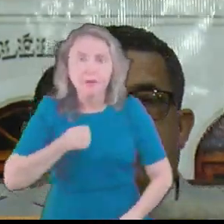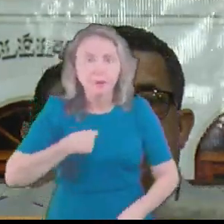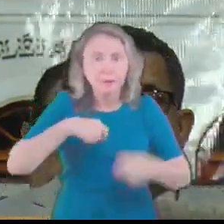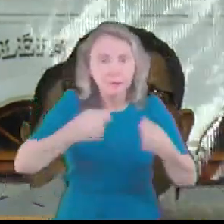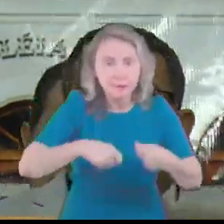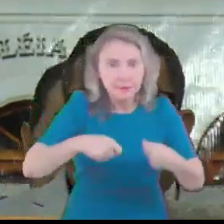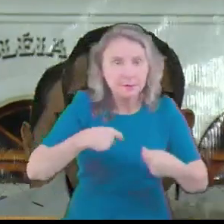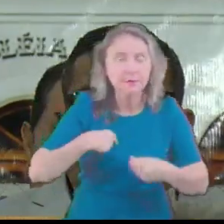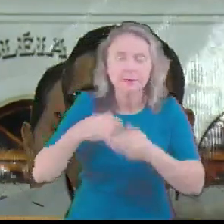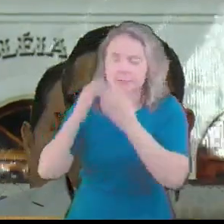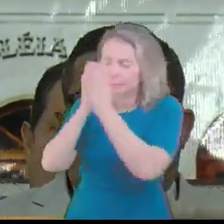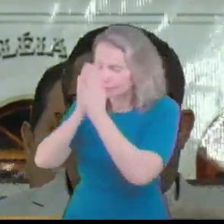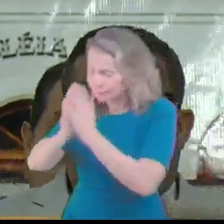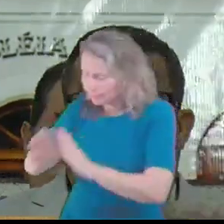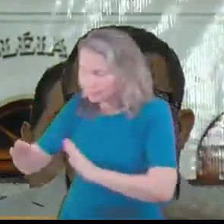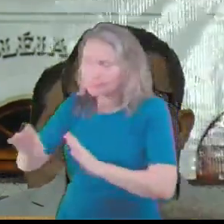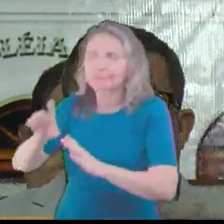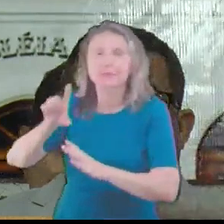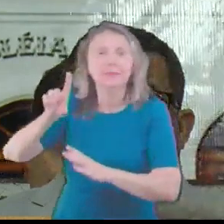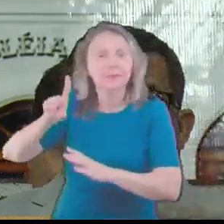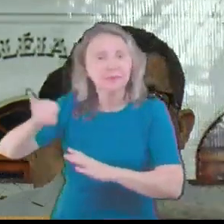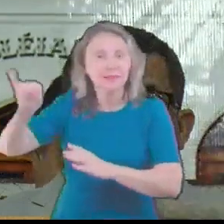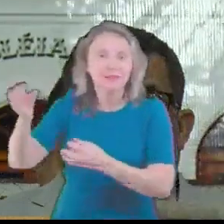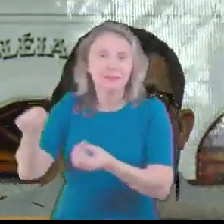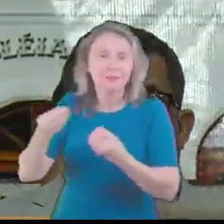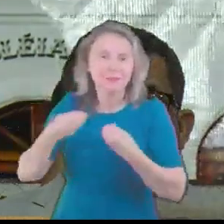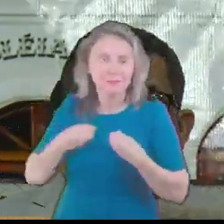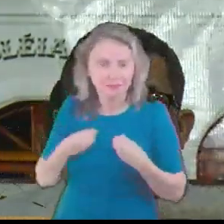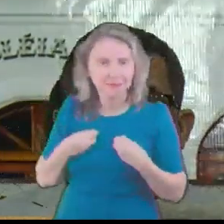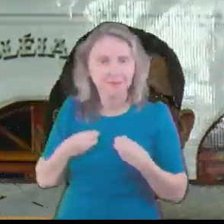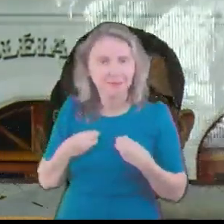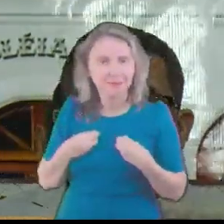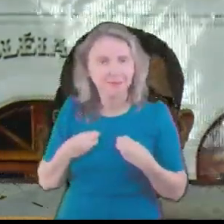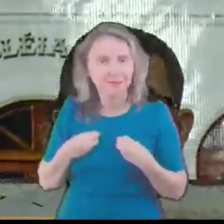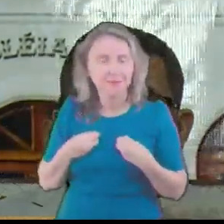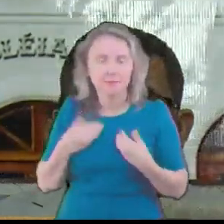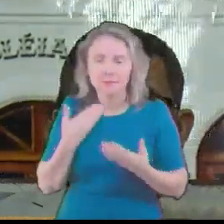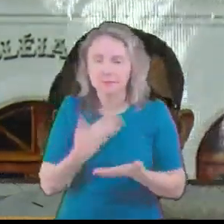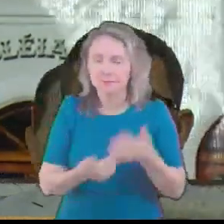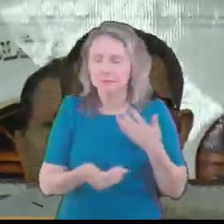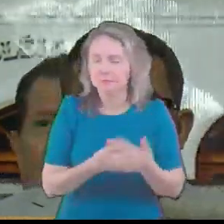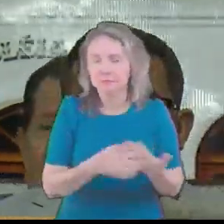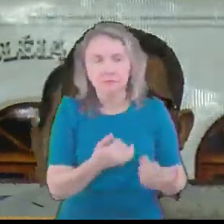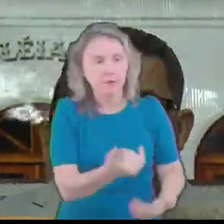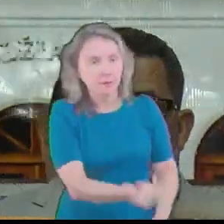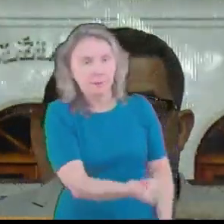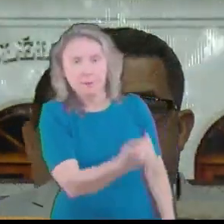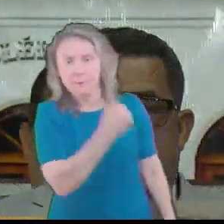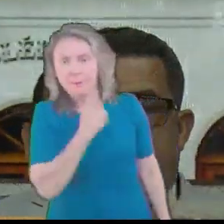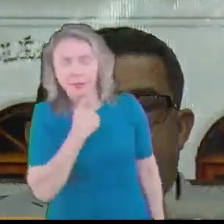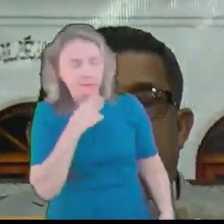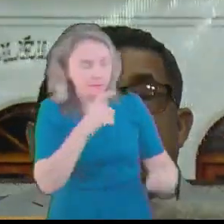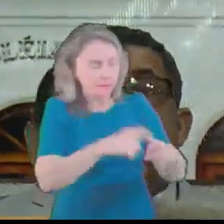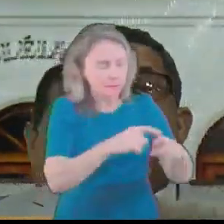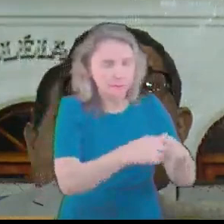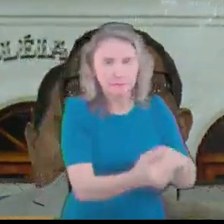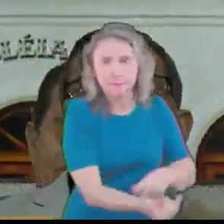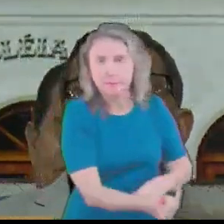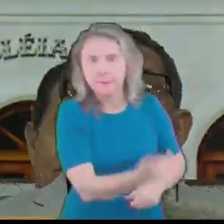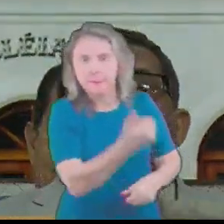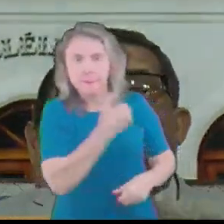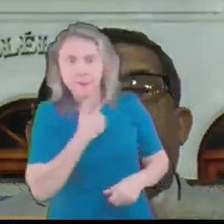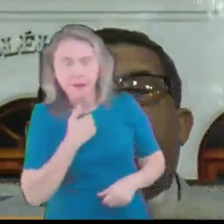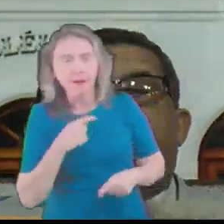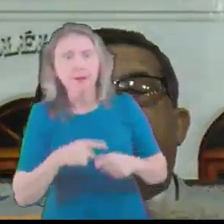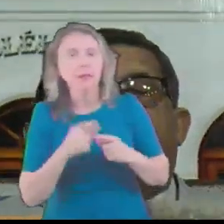vou adorar porque Ele vai fazer. Não importa o atestado que recebemos, o que o médico falar, o que importa